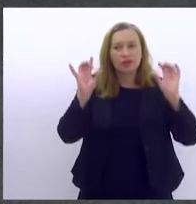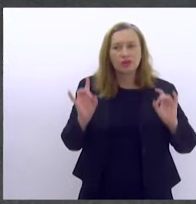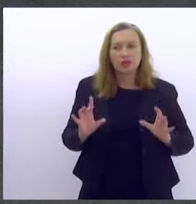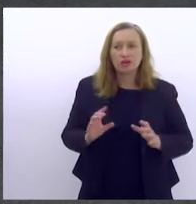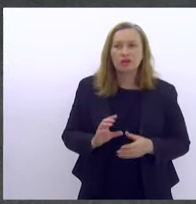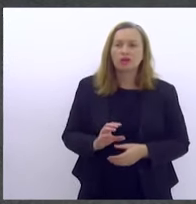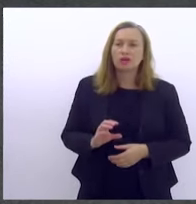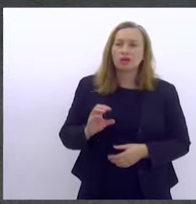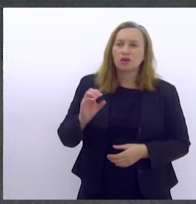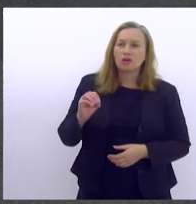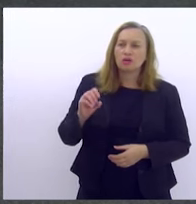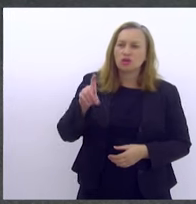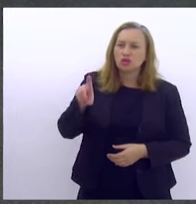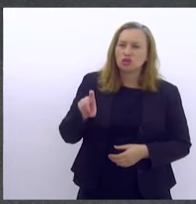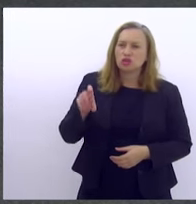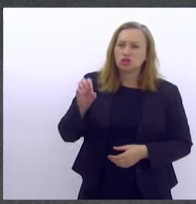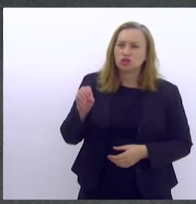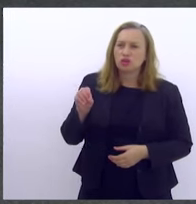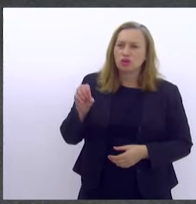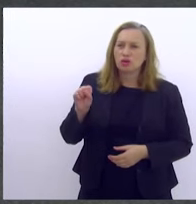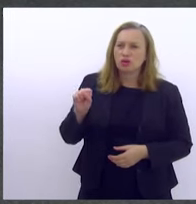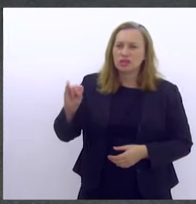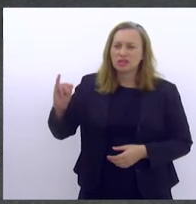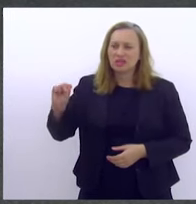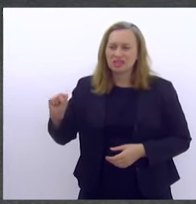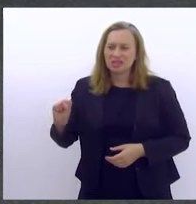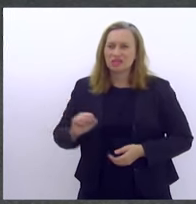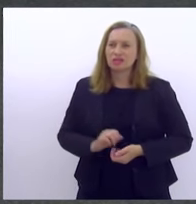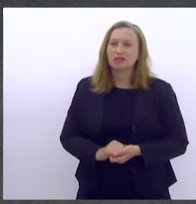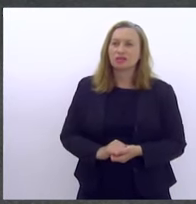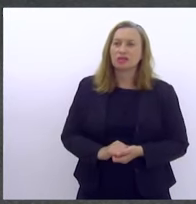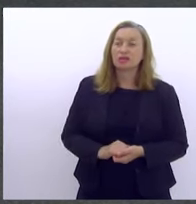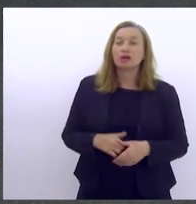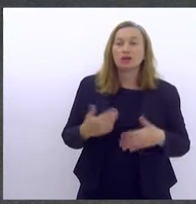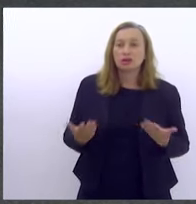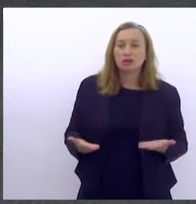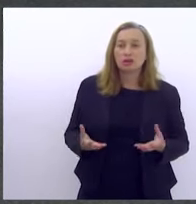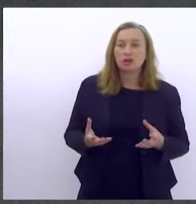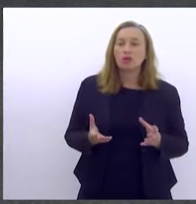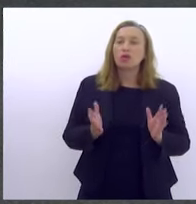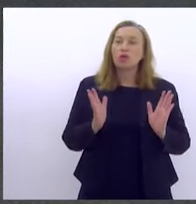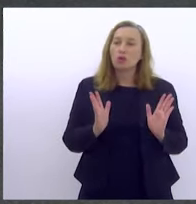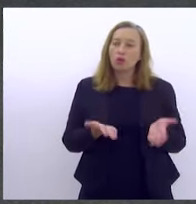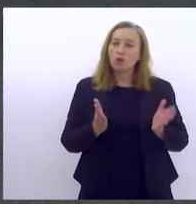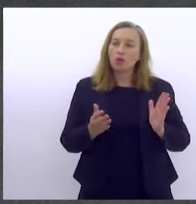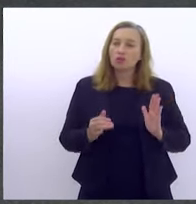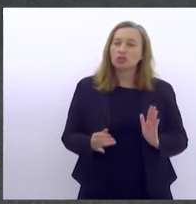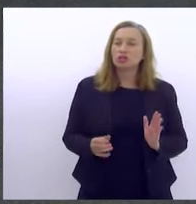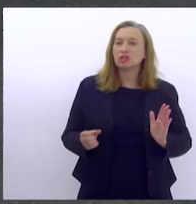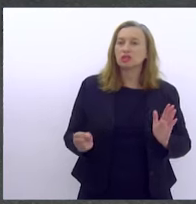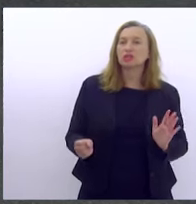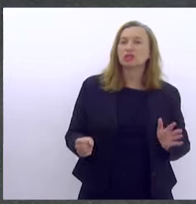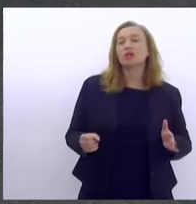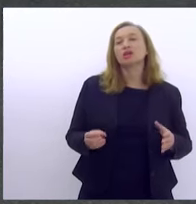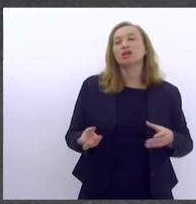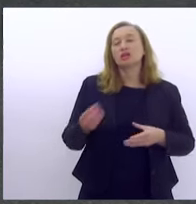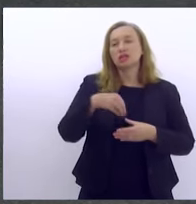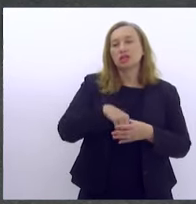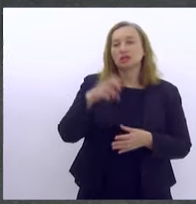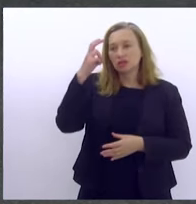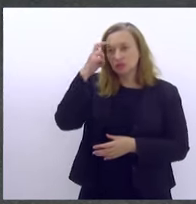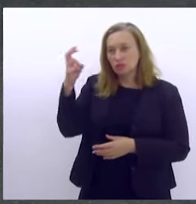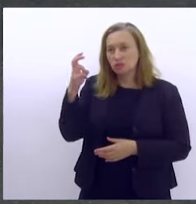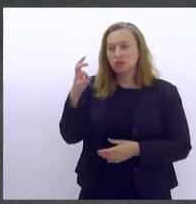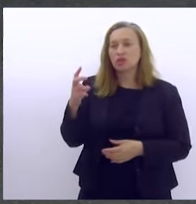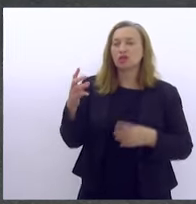ao Oxóssi. Então, e esse bolinho hoje está na nossa identidade cultural e turística